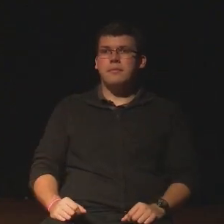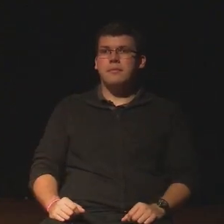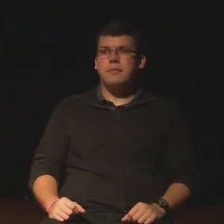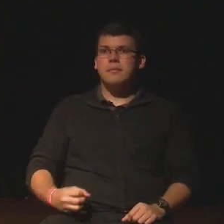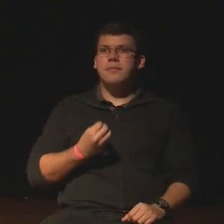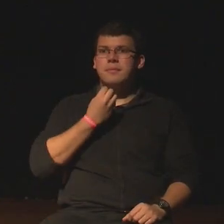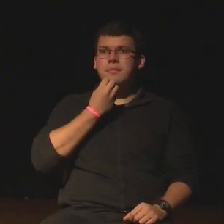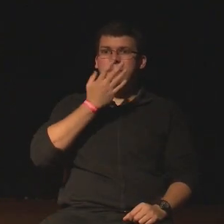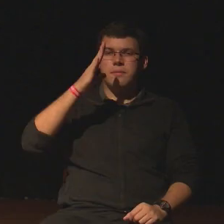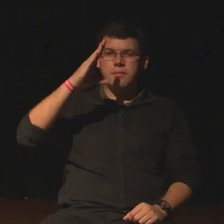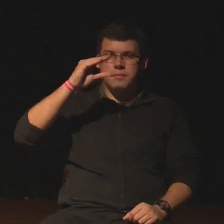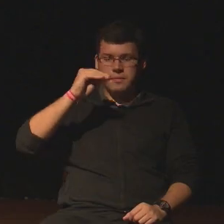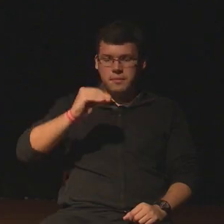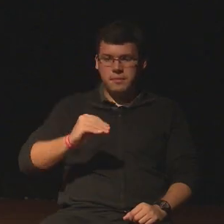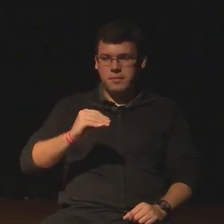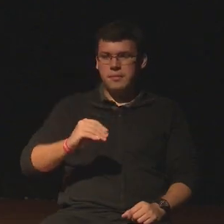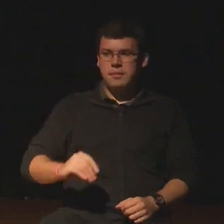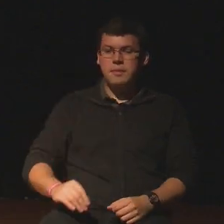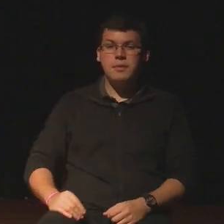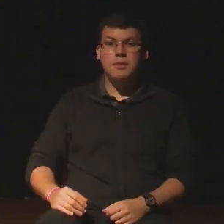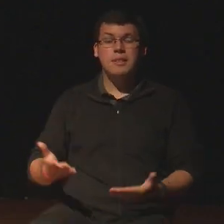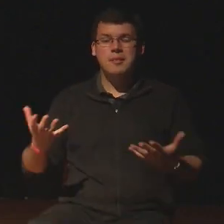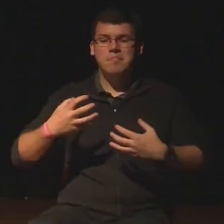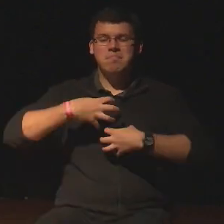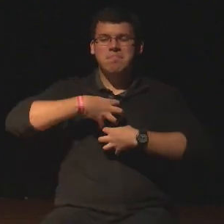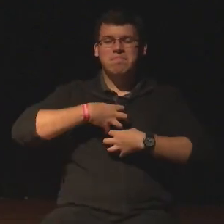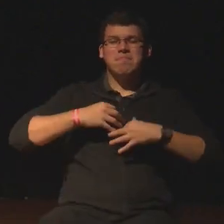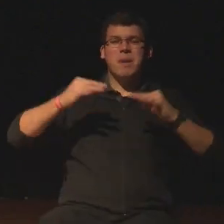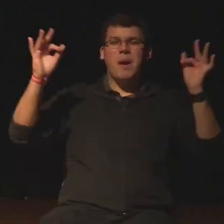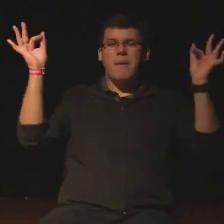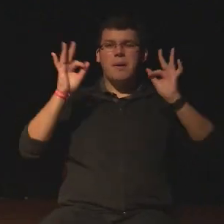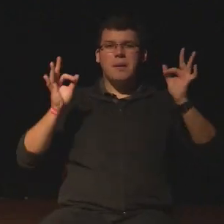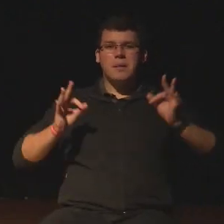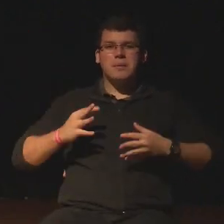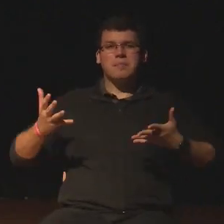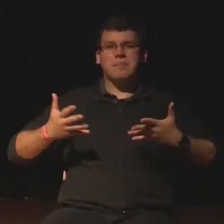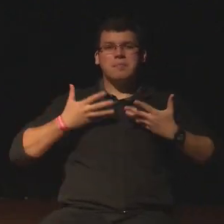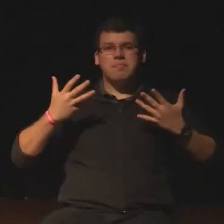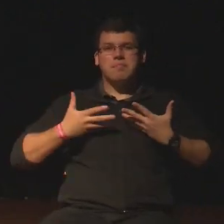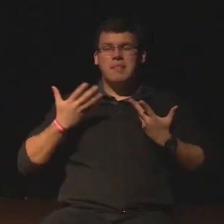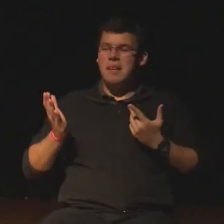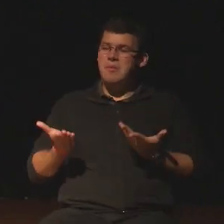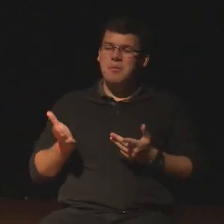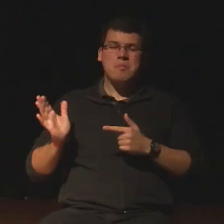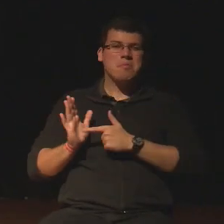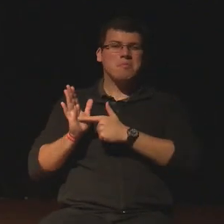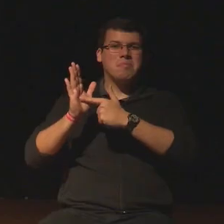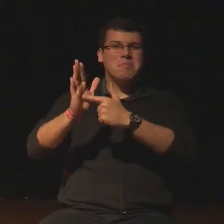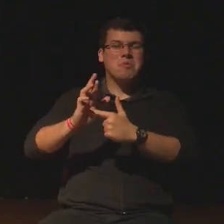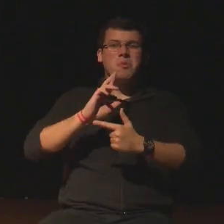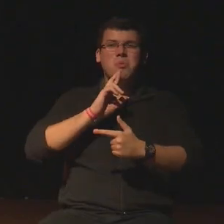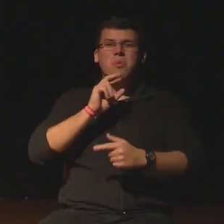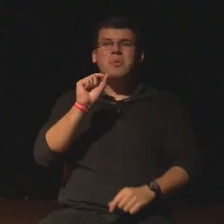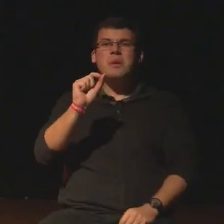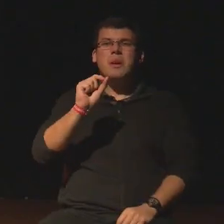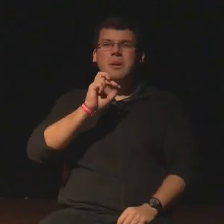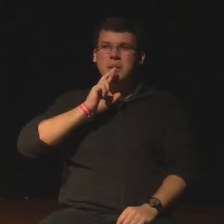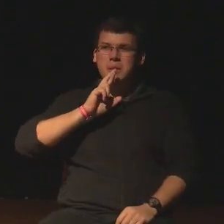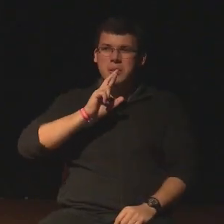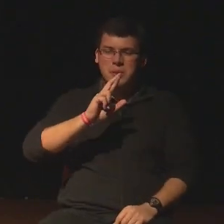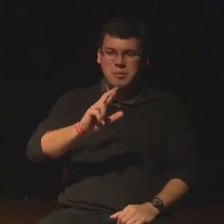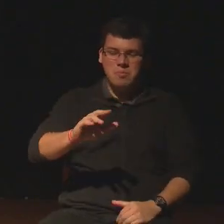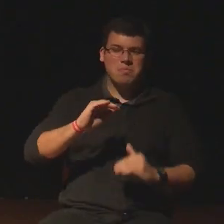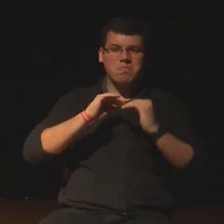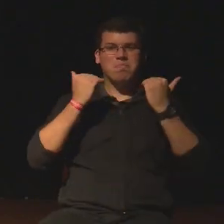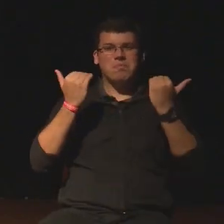Boa noite. É uma alegria imensa estar apresentando aqui o resultado da audiência pública, nesse espaço